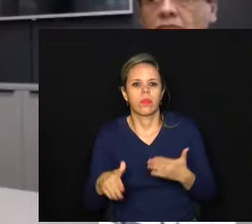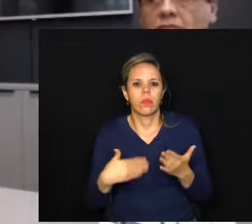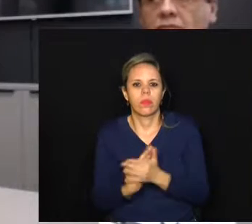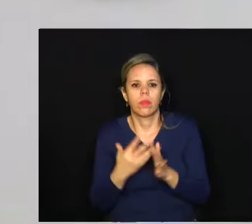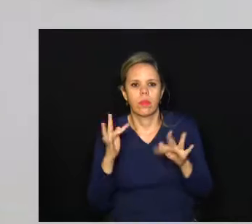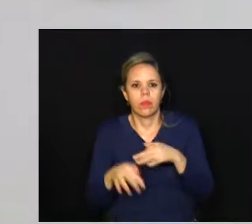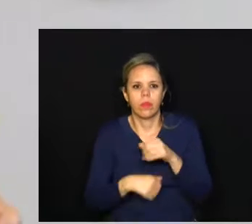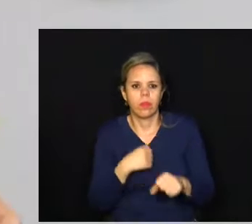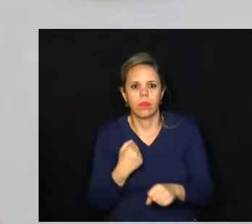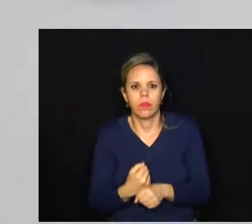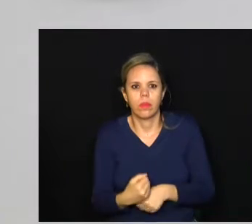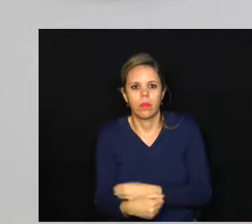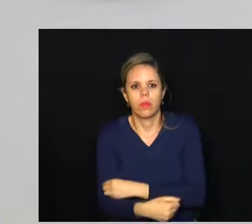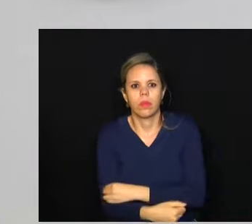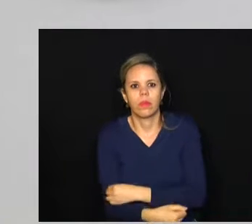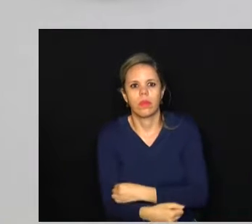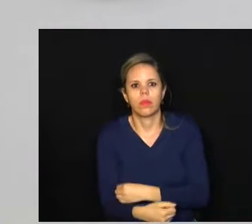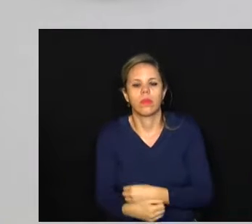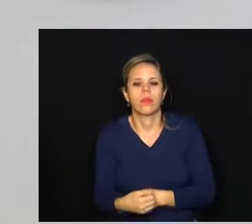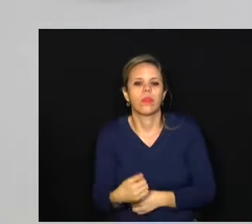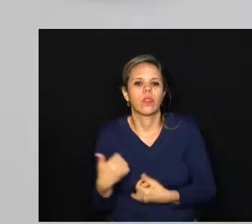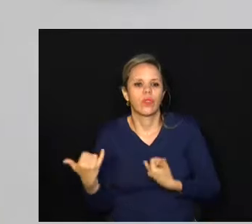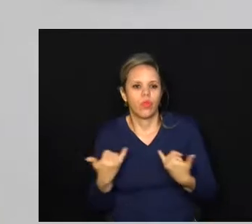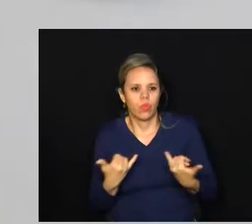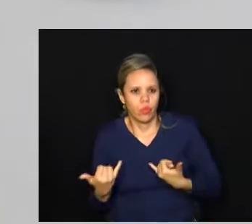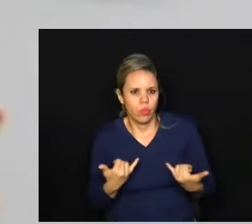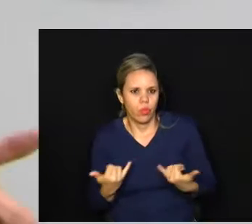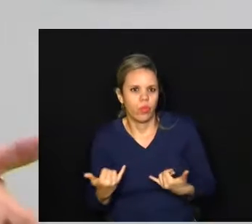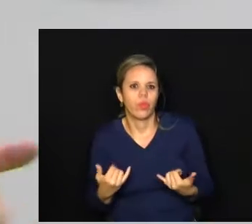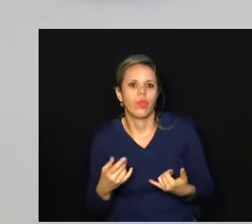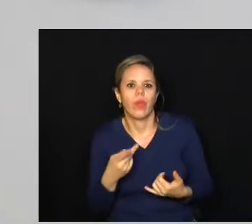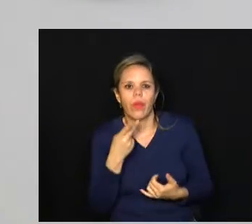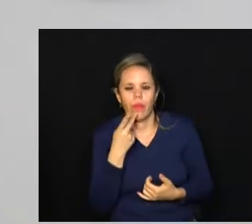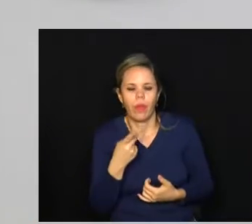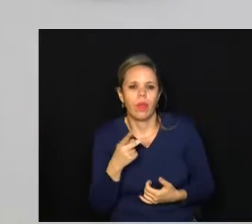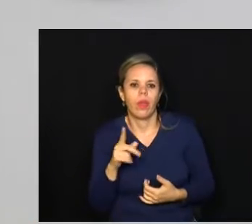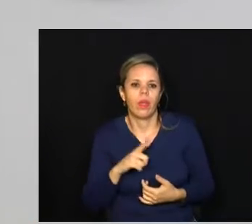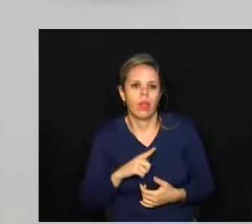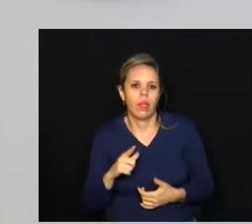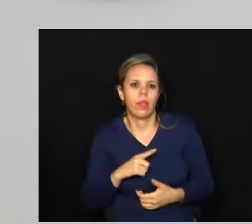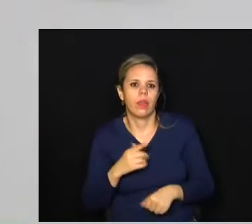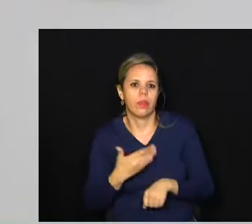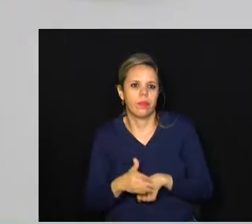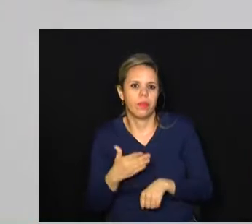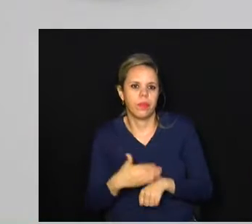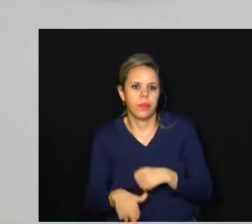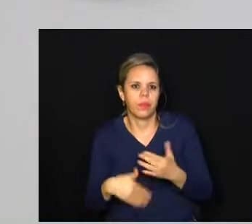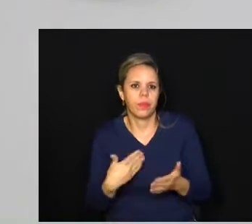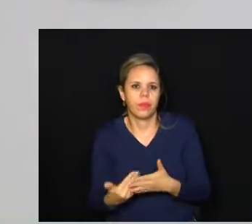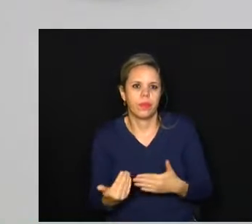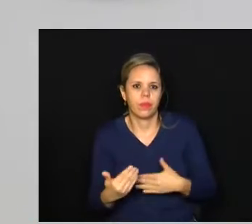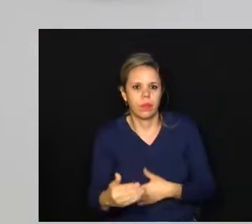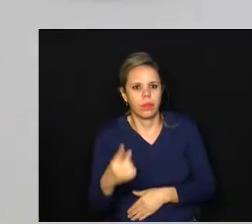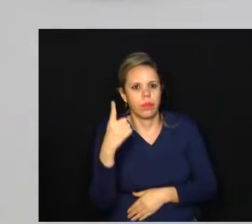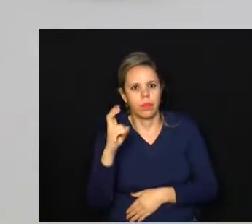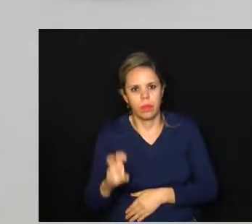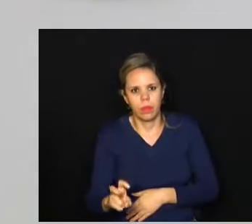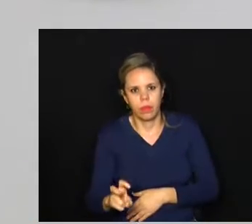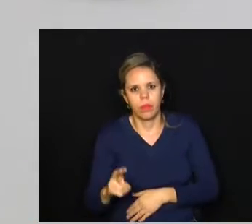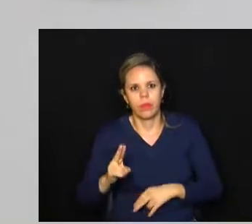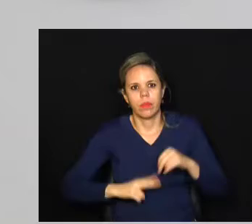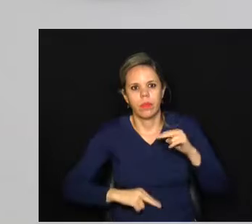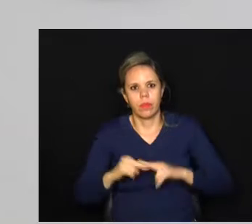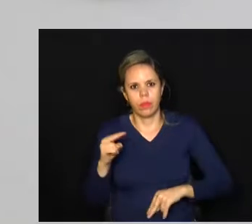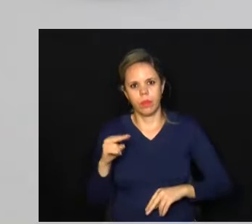final do ano. E eles nos informaram que a licitação vai estar na praça a partir do dia 15 de